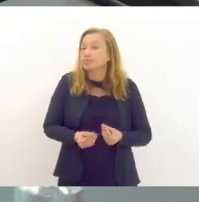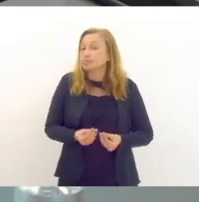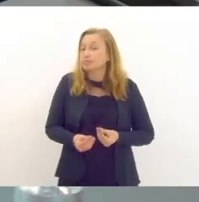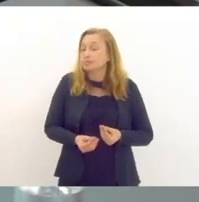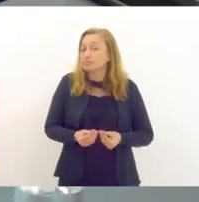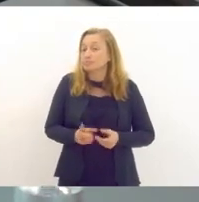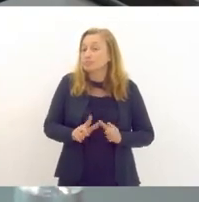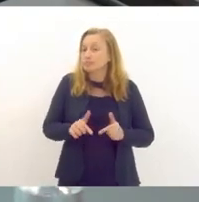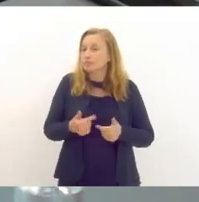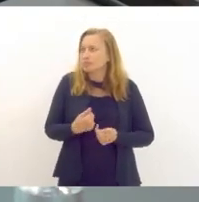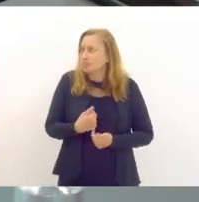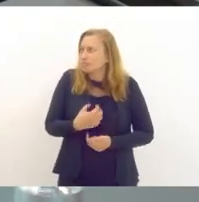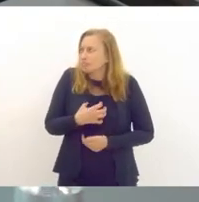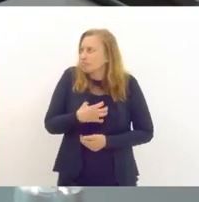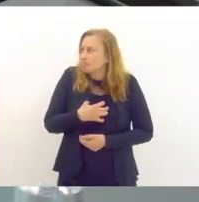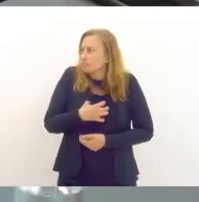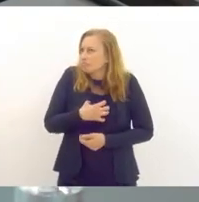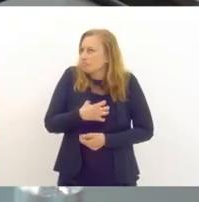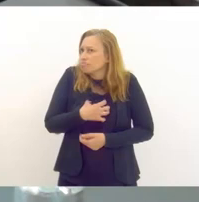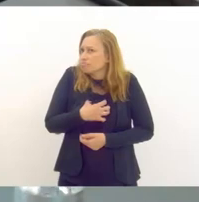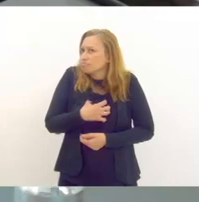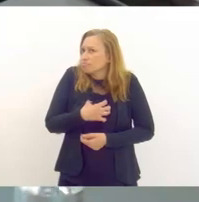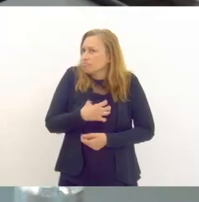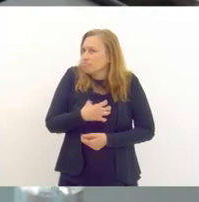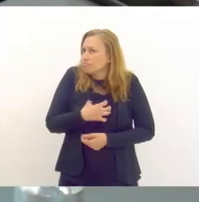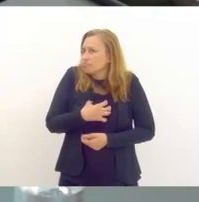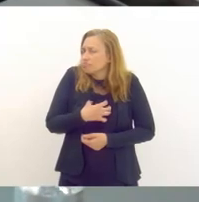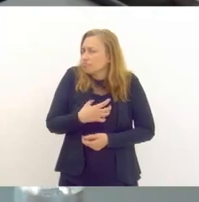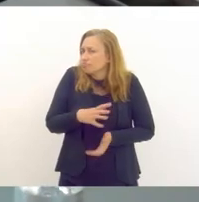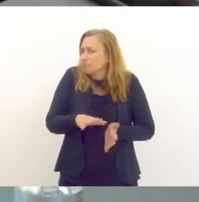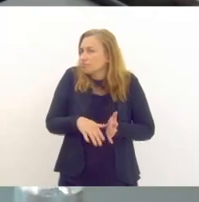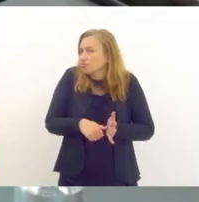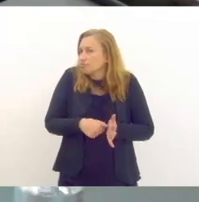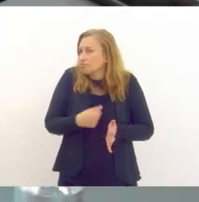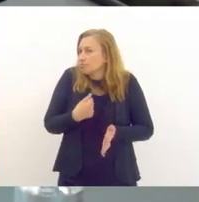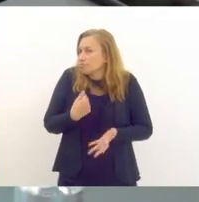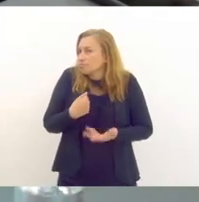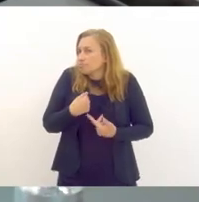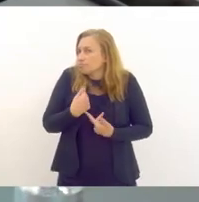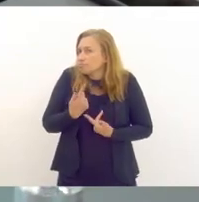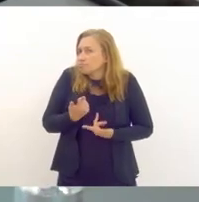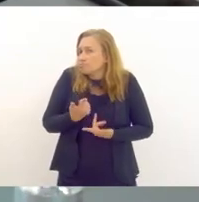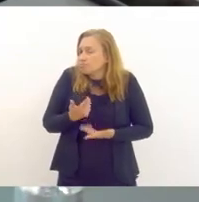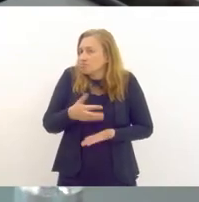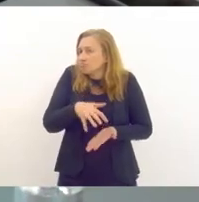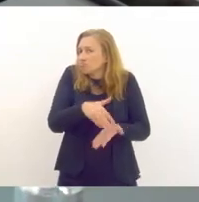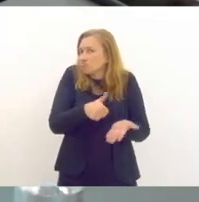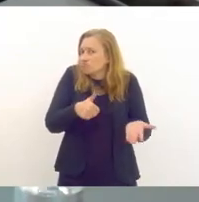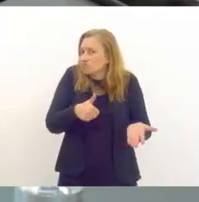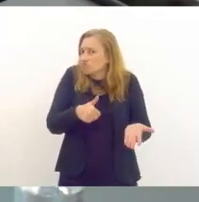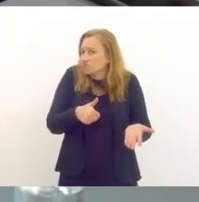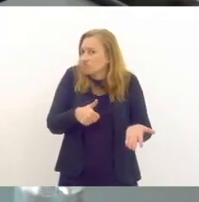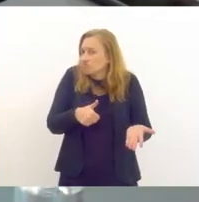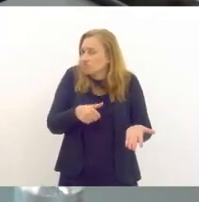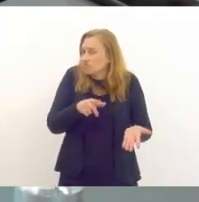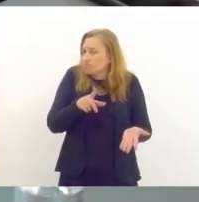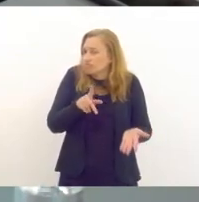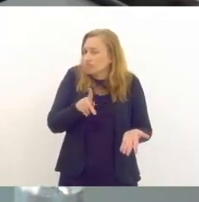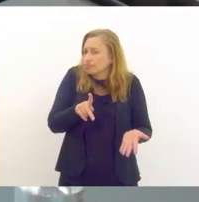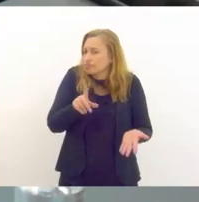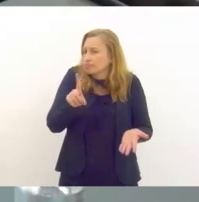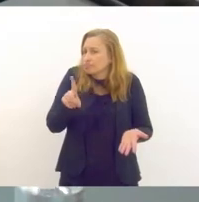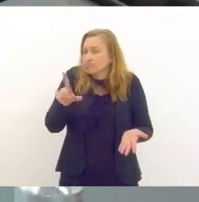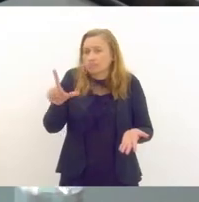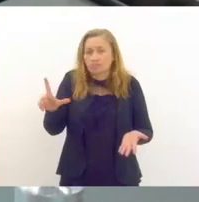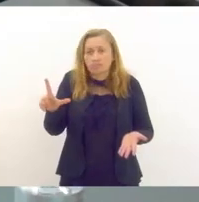eu me sentia afrontada sabe porque foi assim ó tira esse pdl de